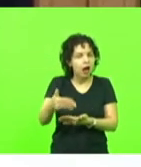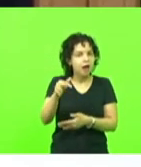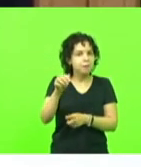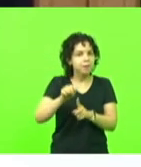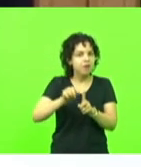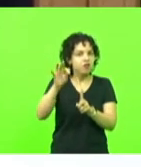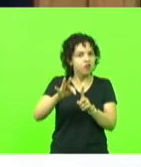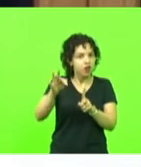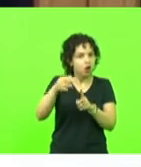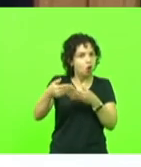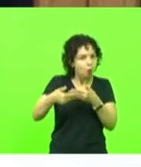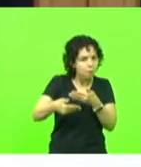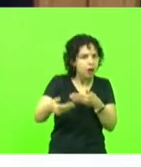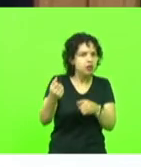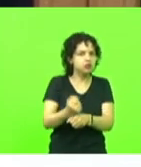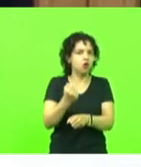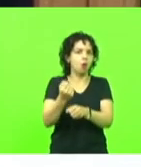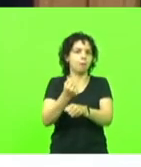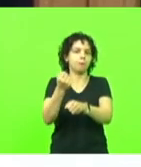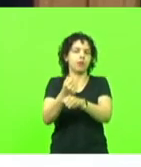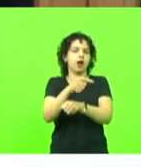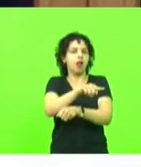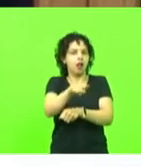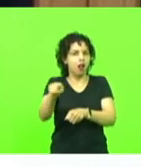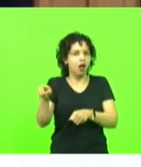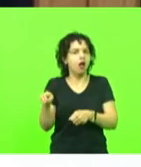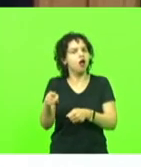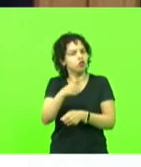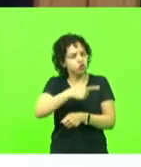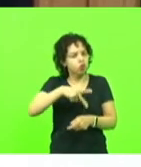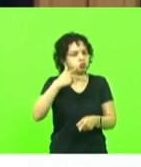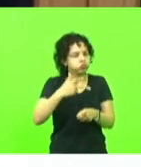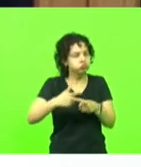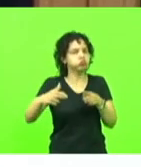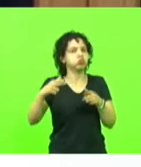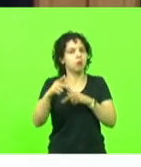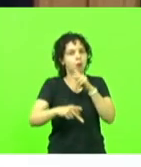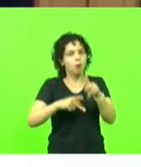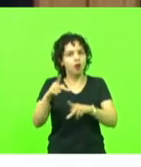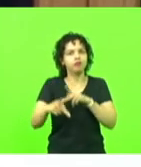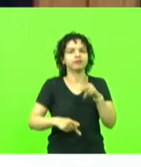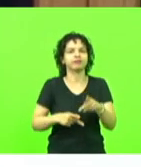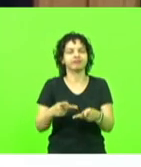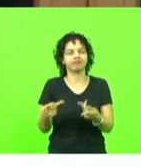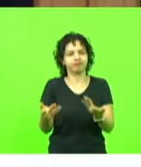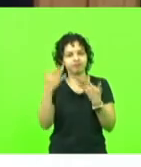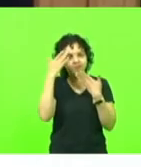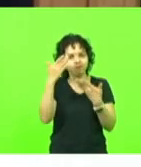essa grande vitória para o nosso povo, para a nossa terra, para a nossa gente. Muito obrigado.